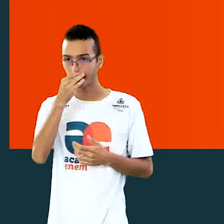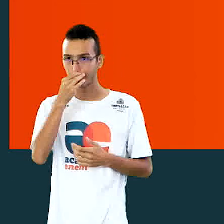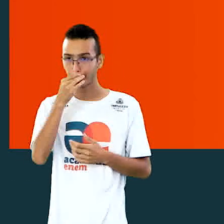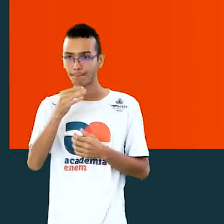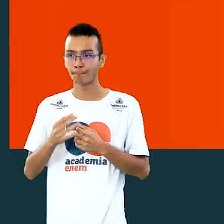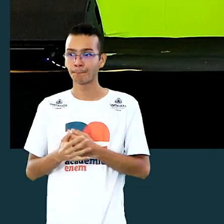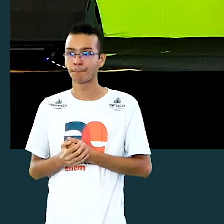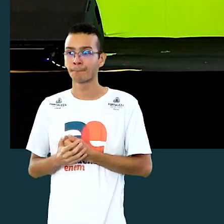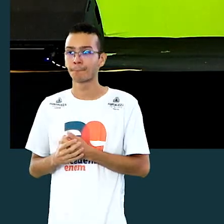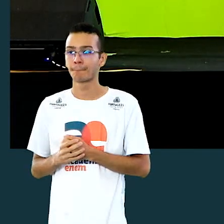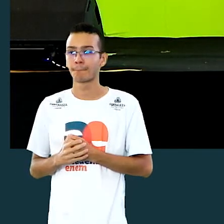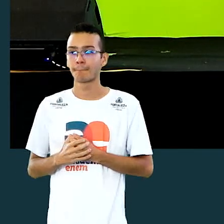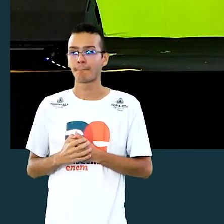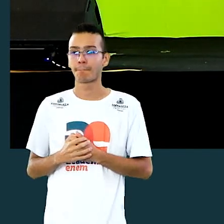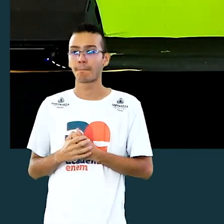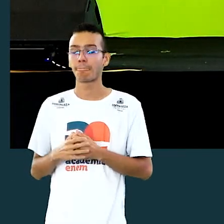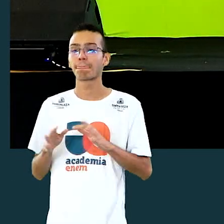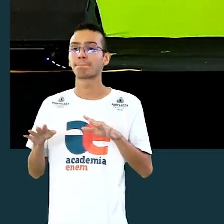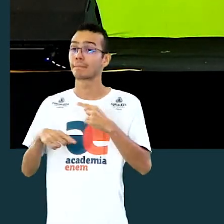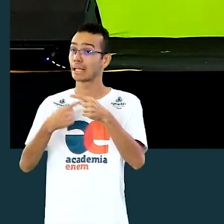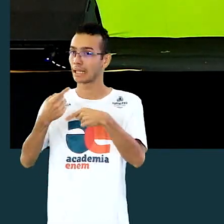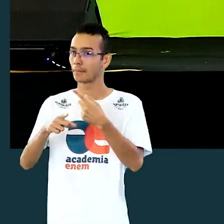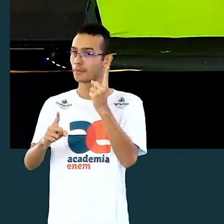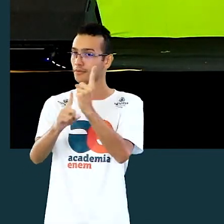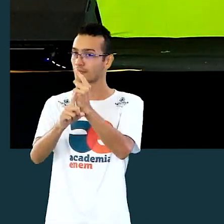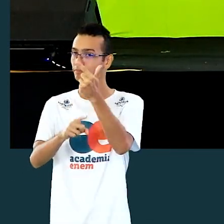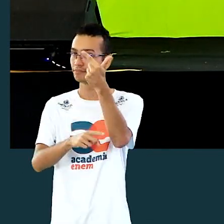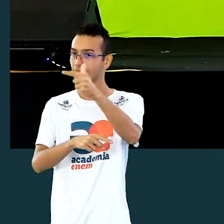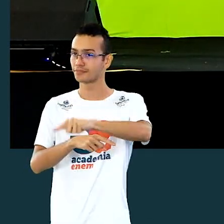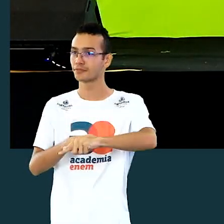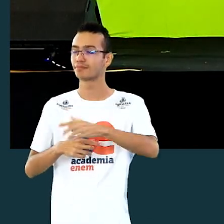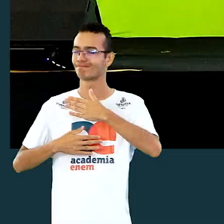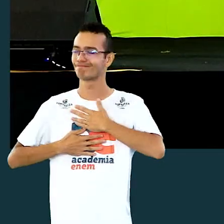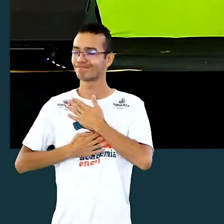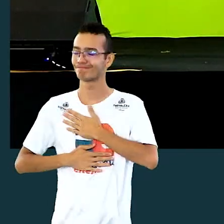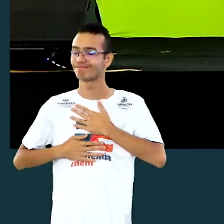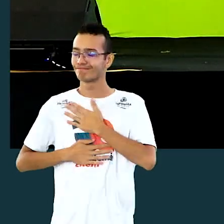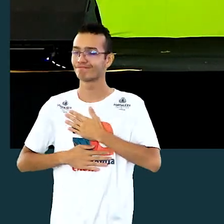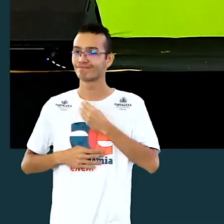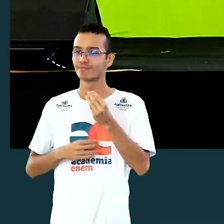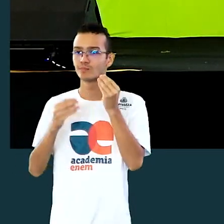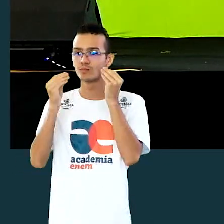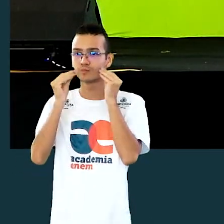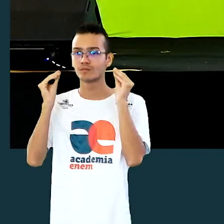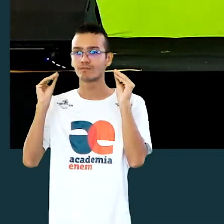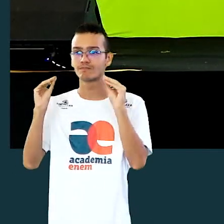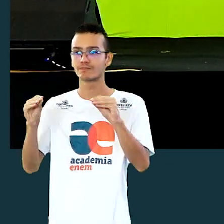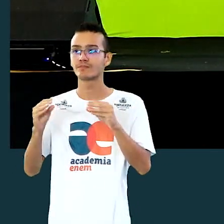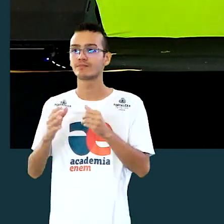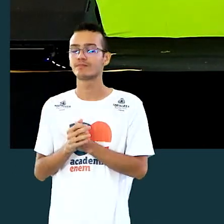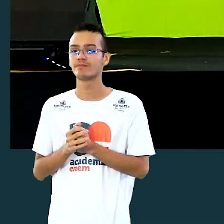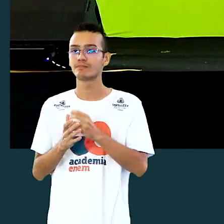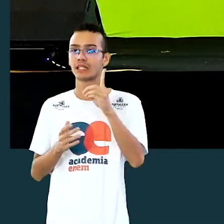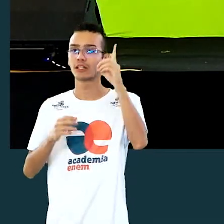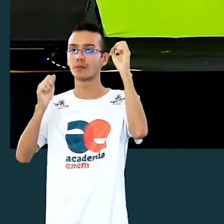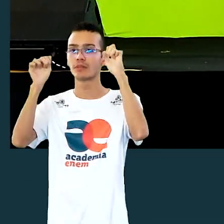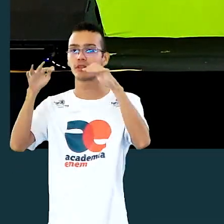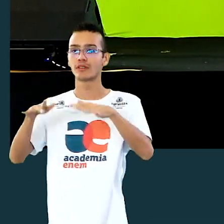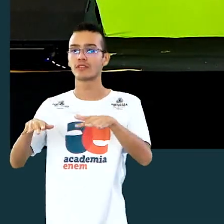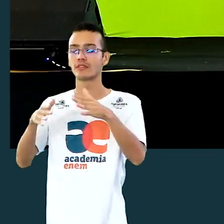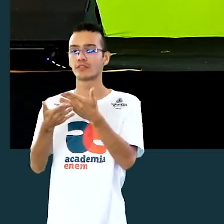Deus quiser, em breve eu estou aqui com vocês de novo. Foi uma satisfação, um beijo no coração. E eu torço que Deus abençoe todos vocês